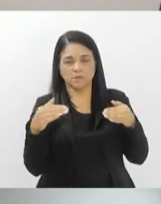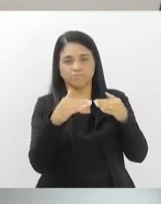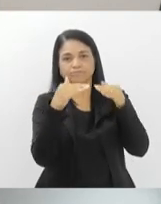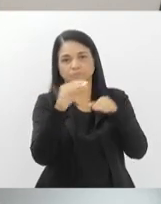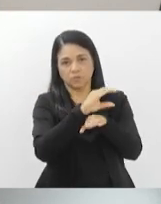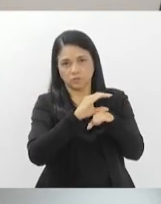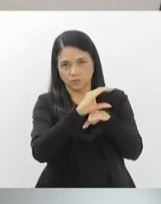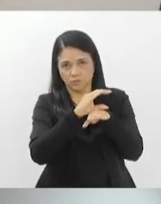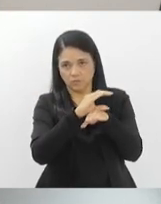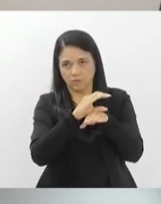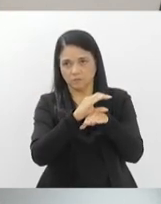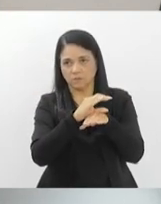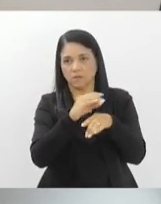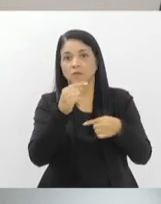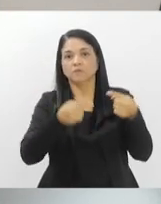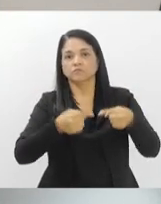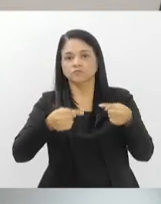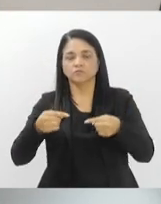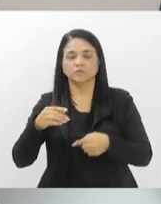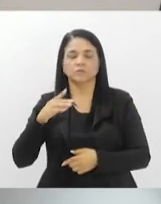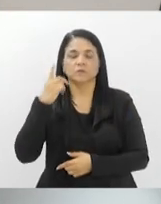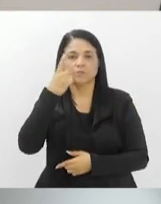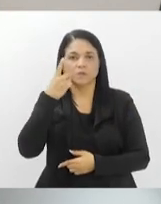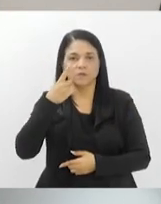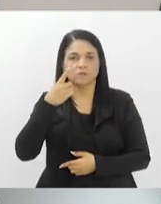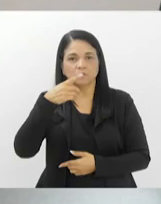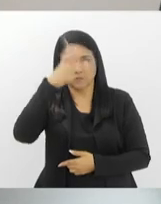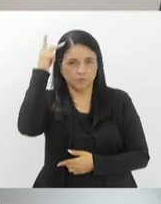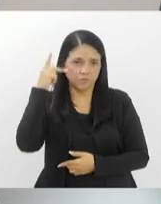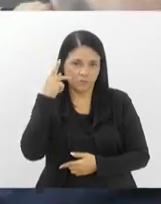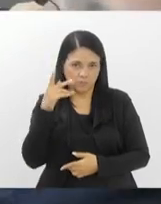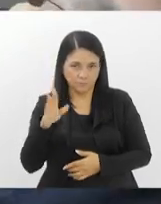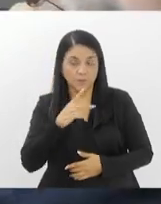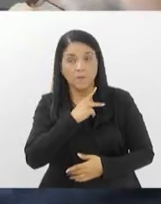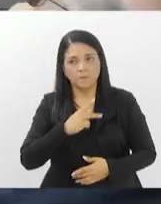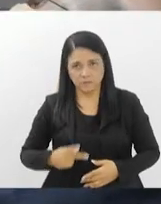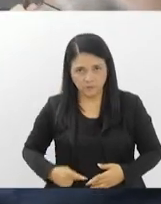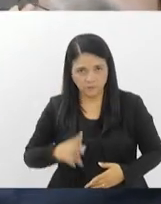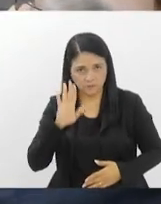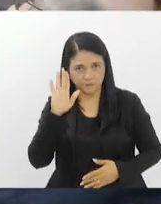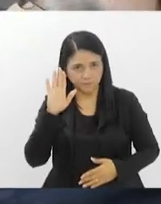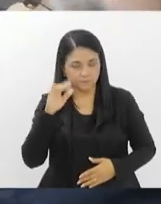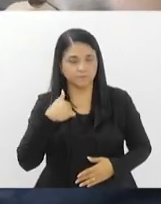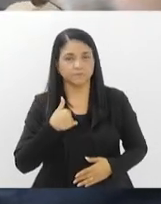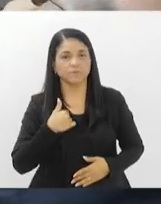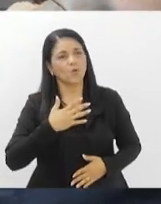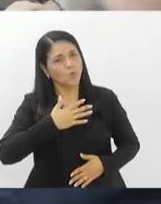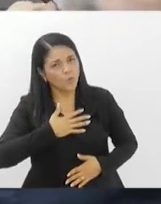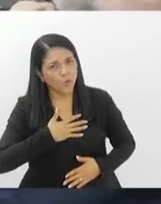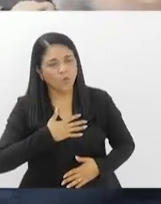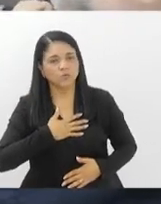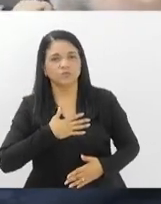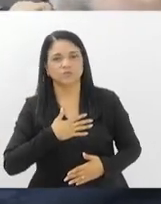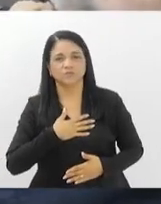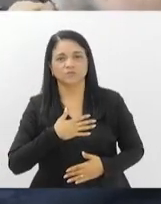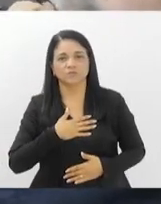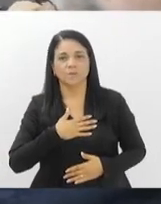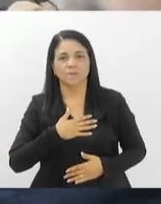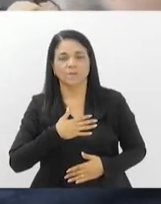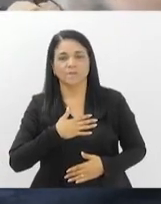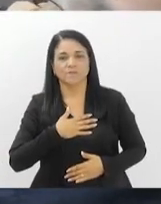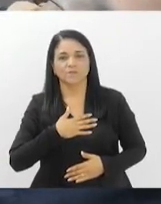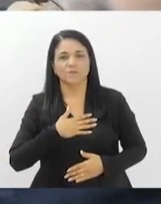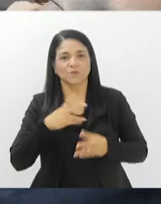constitucionalidade. Em discussão, presidente, para discutir, deputado Luiz Paulo. Presidente, eu gosto muito